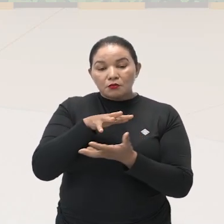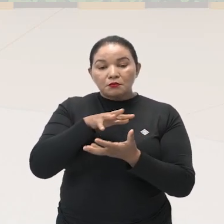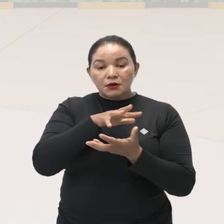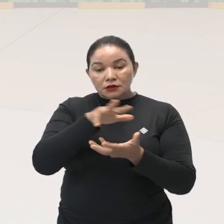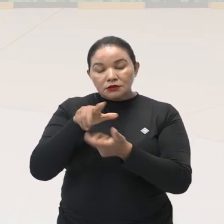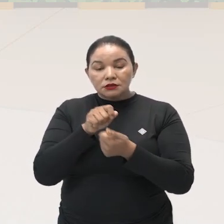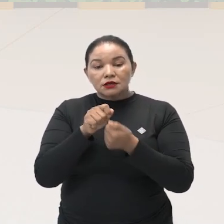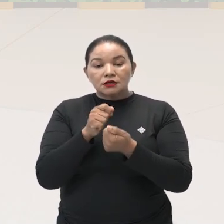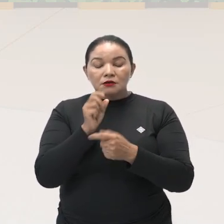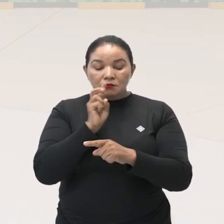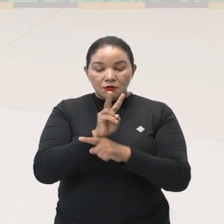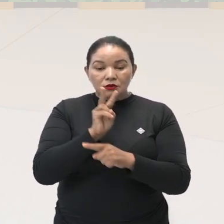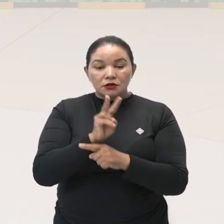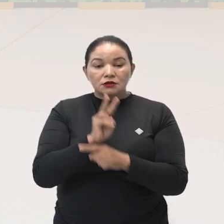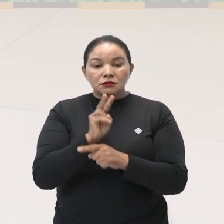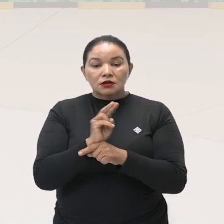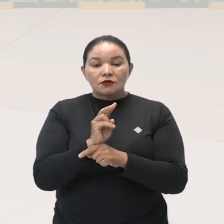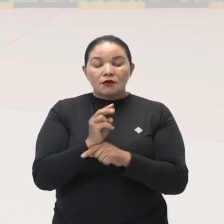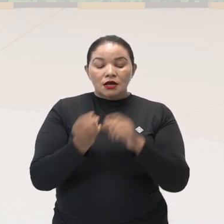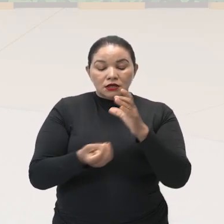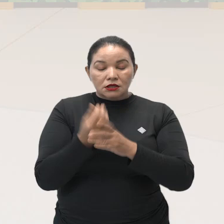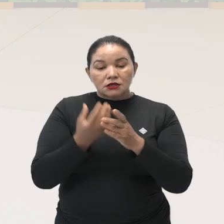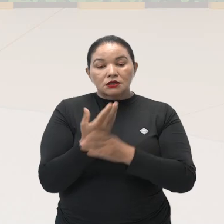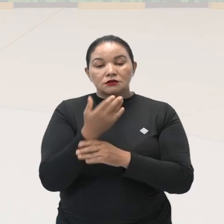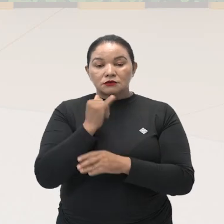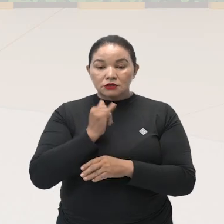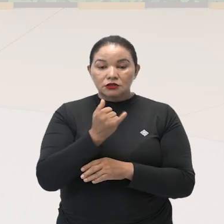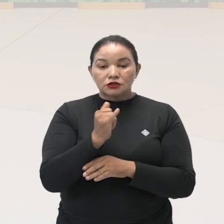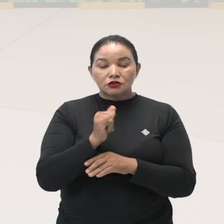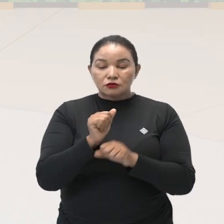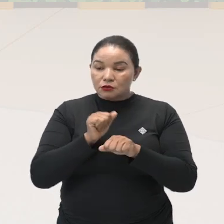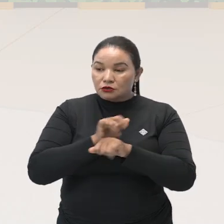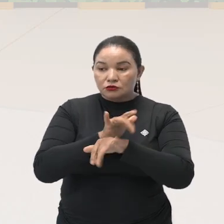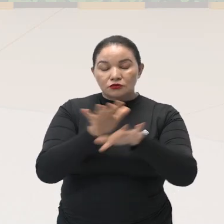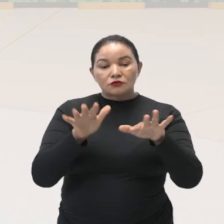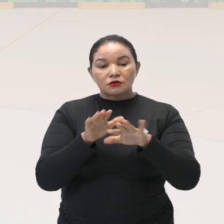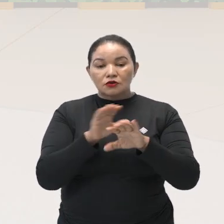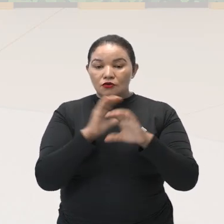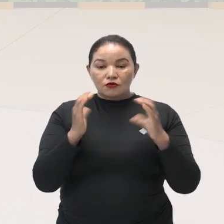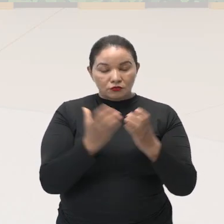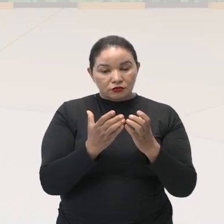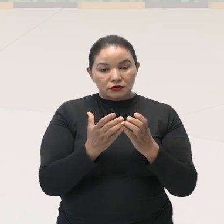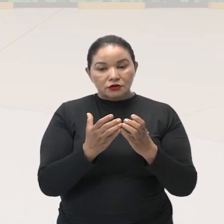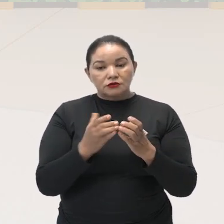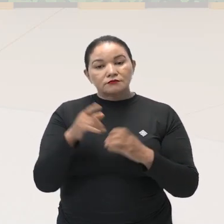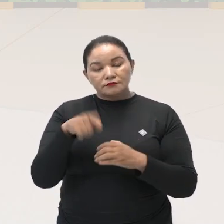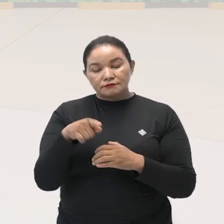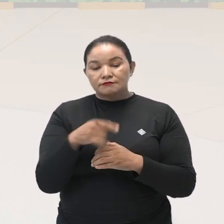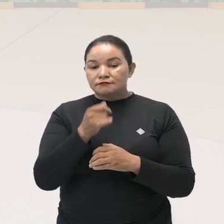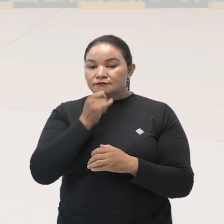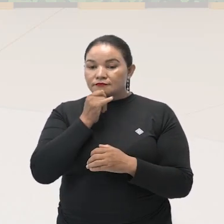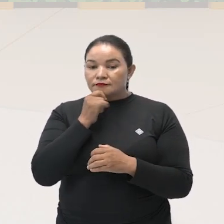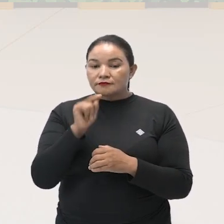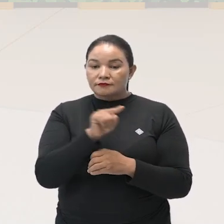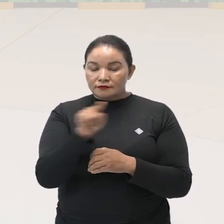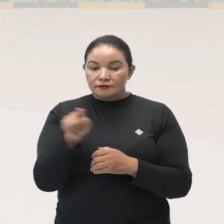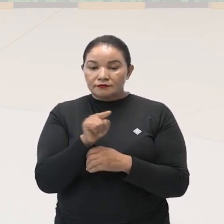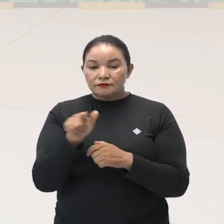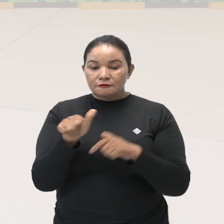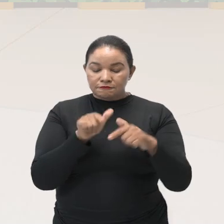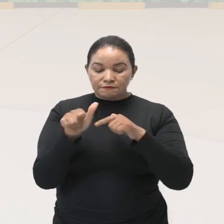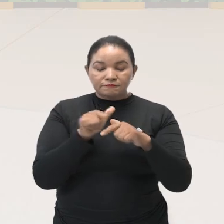energia para todos, inclusive aí na sua comunidade. É um ótimo exemplo para você estar